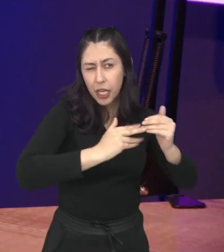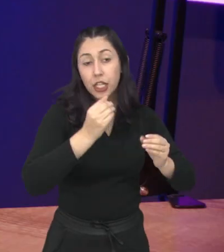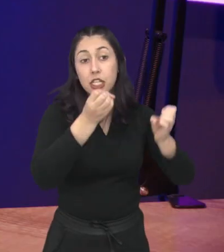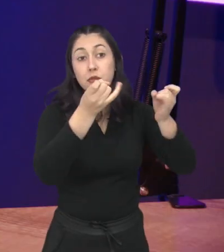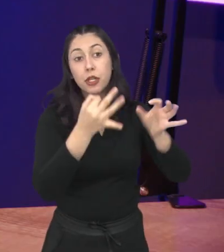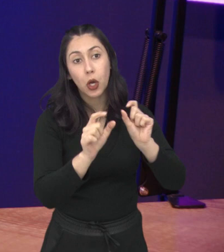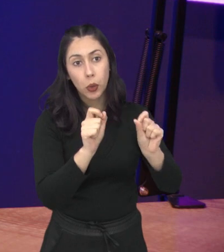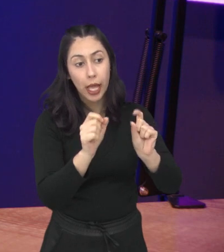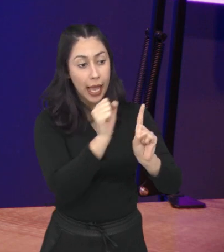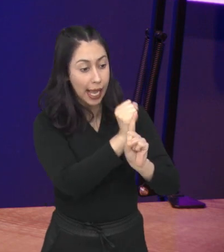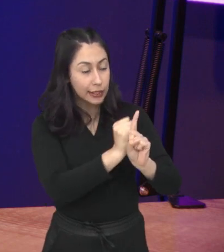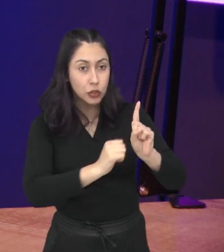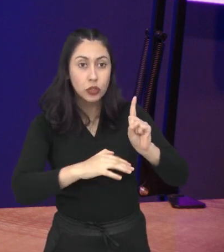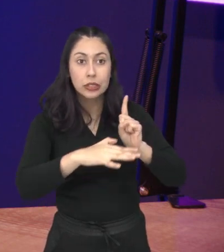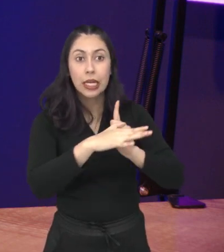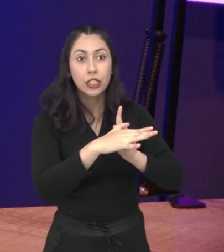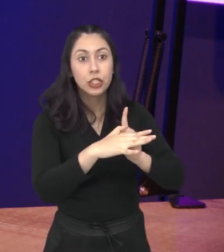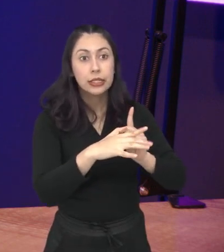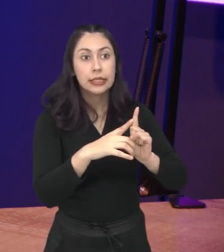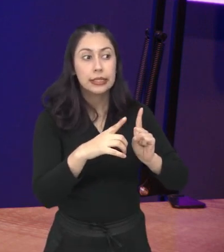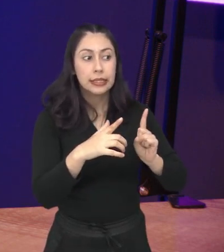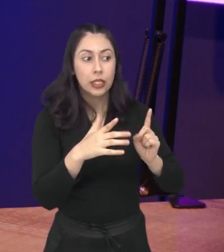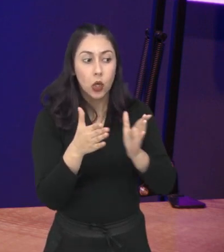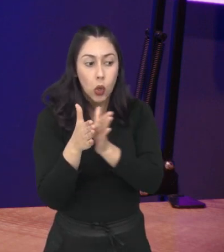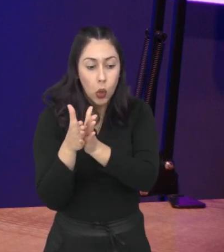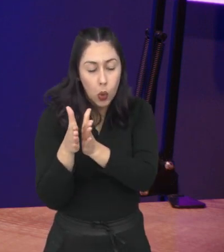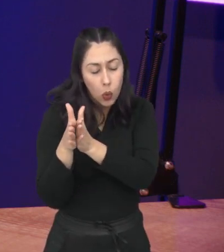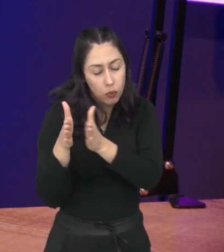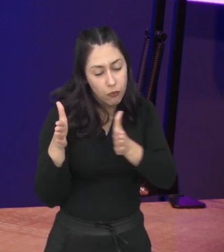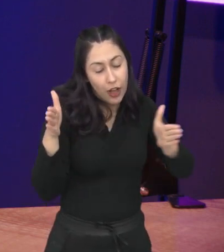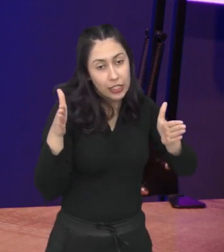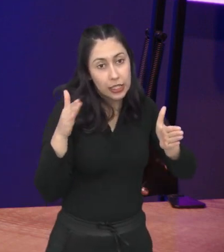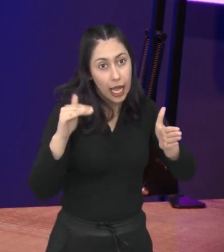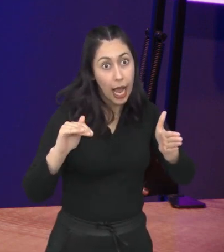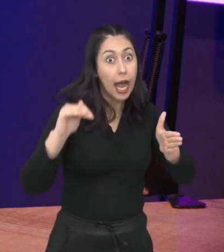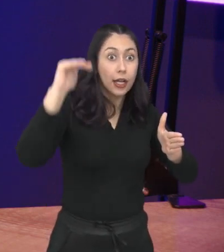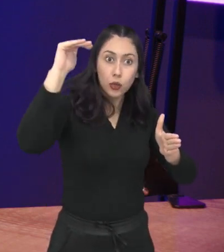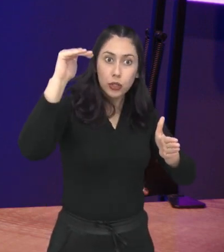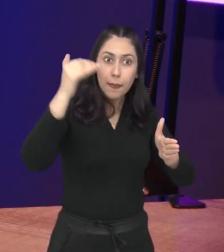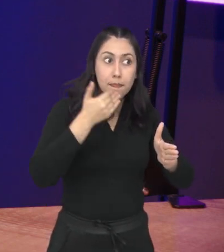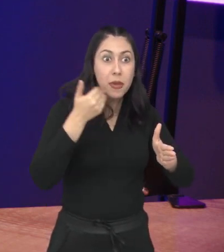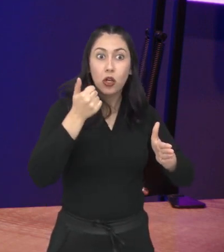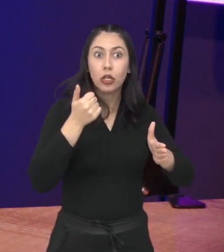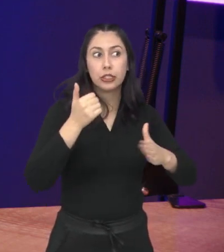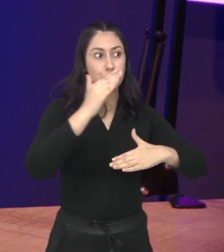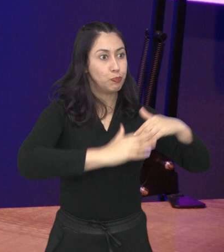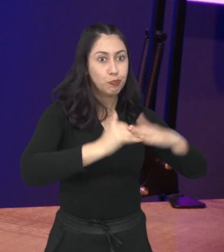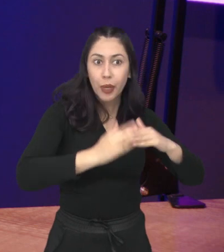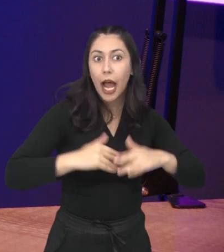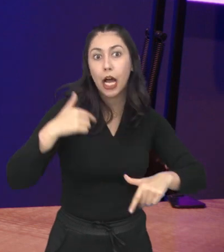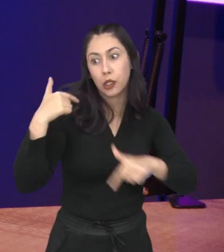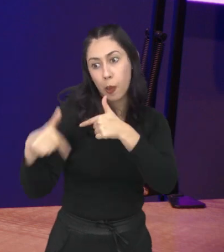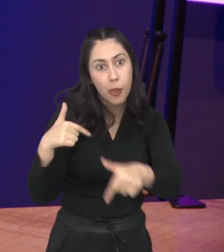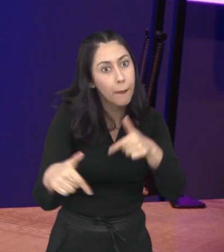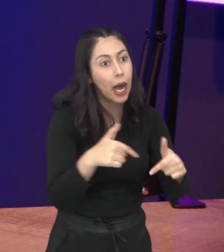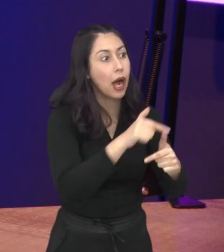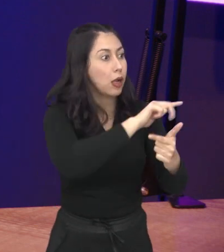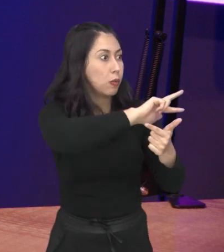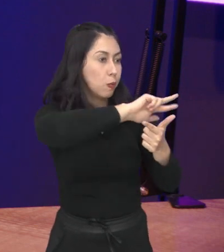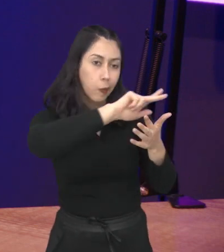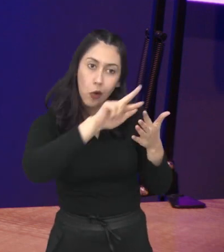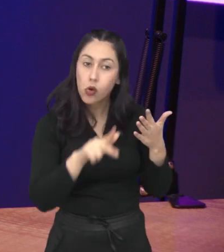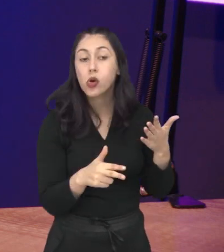assim, que para a nossa sociedade, a fase adulta costuma ser identificada como a mais ativa e produtiva da vida. Então, que tá ligado,